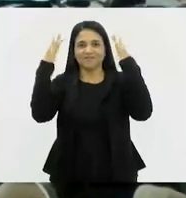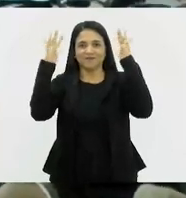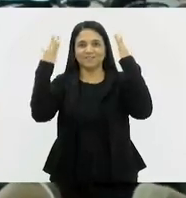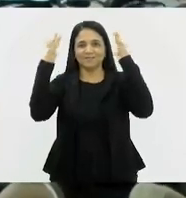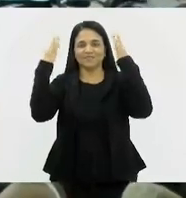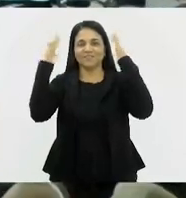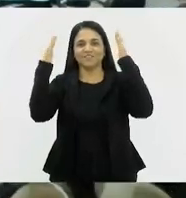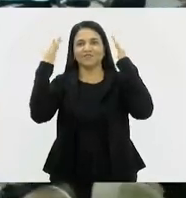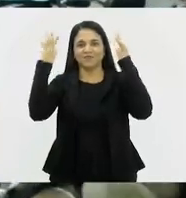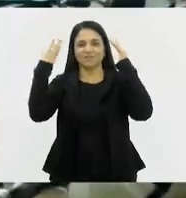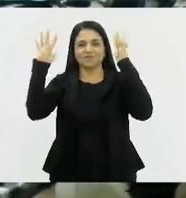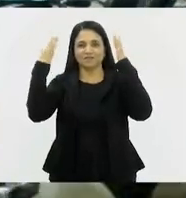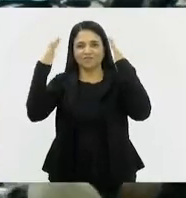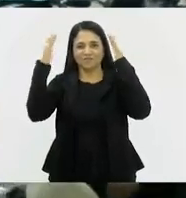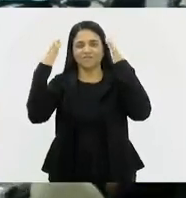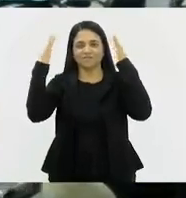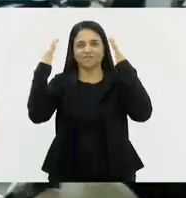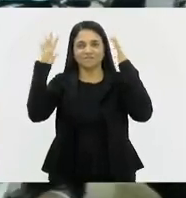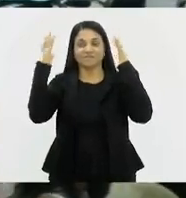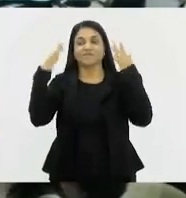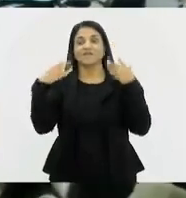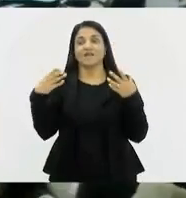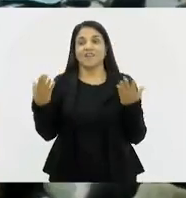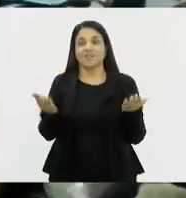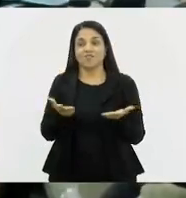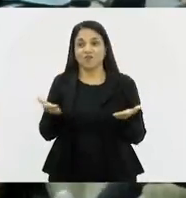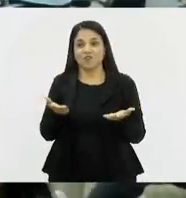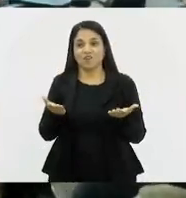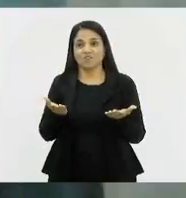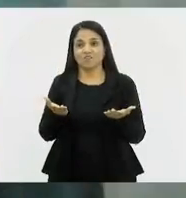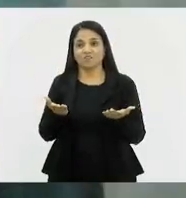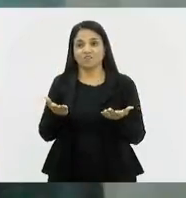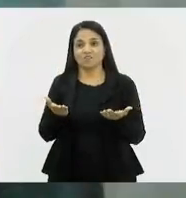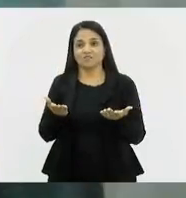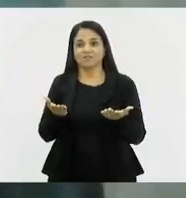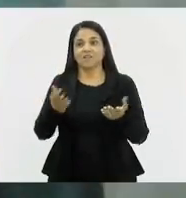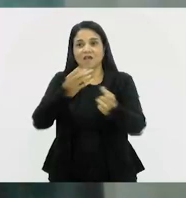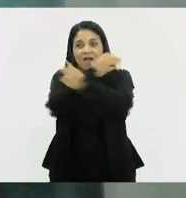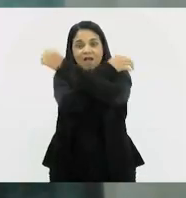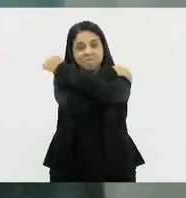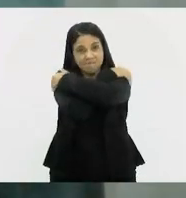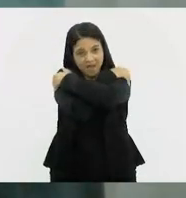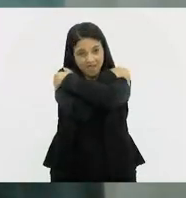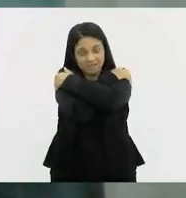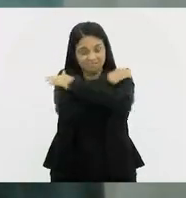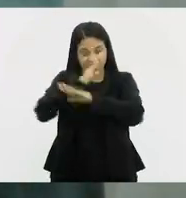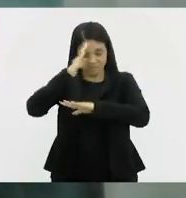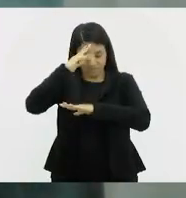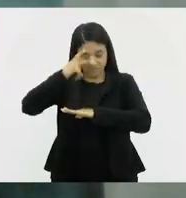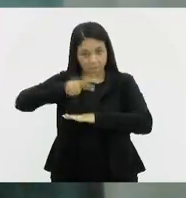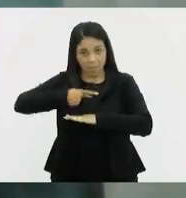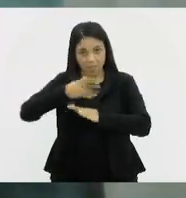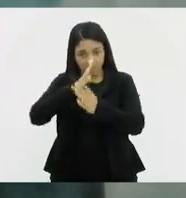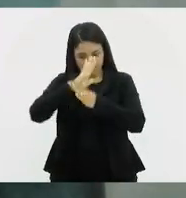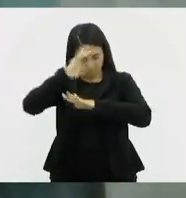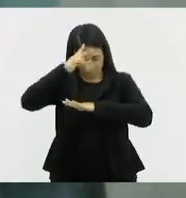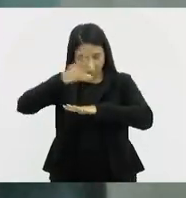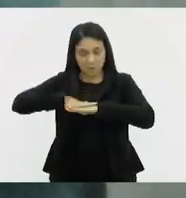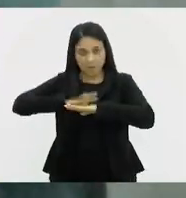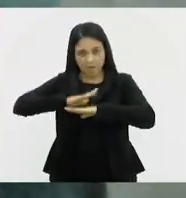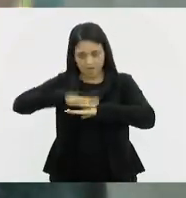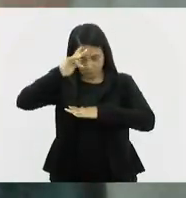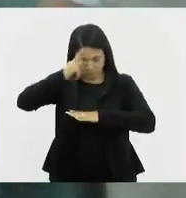Muito bem. Agora, abracem vocês mesmos, porque isso é uma coisa muito